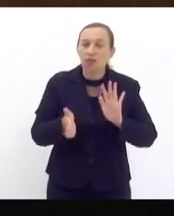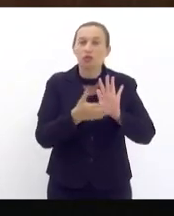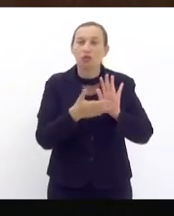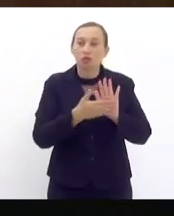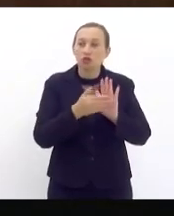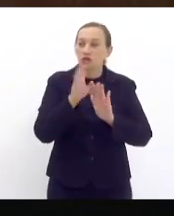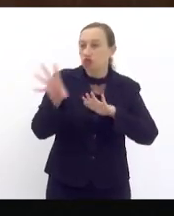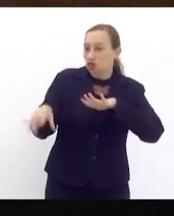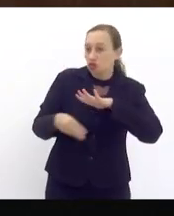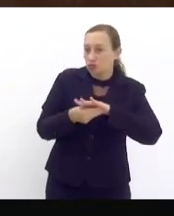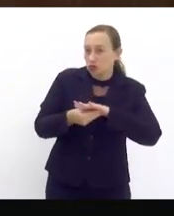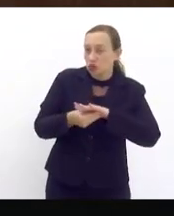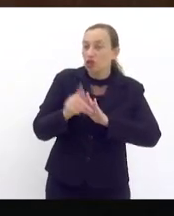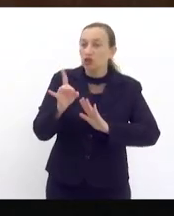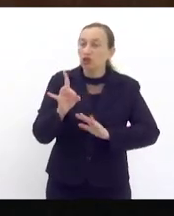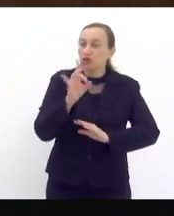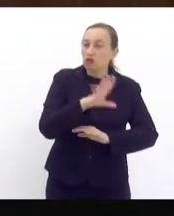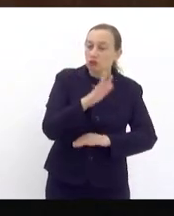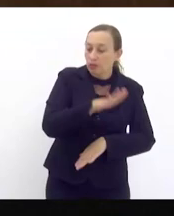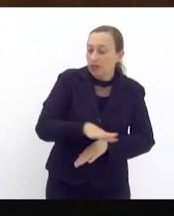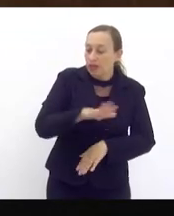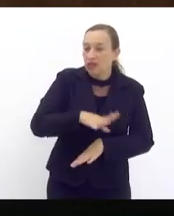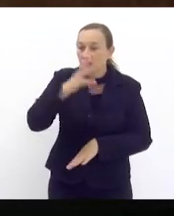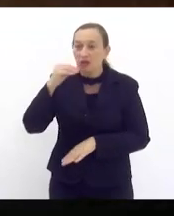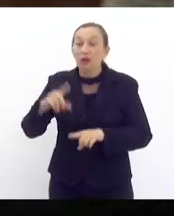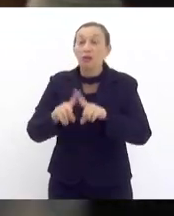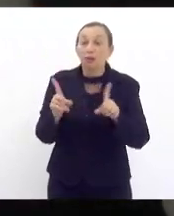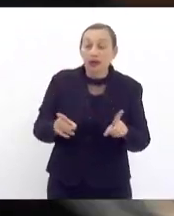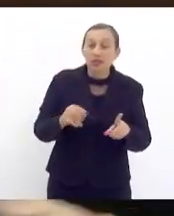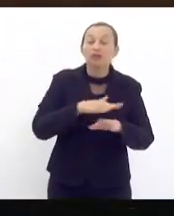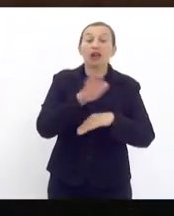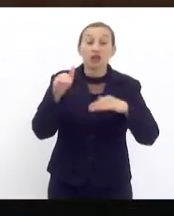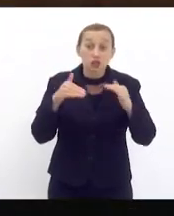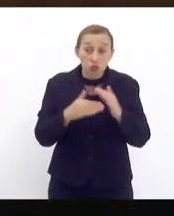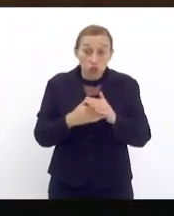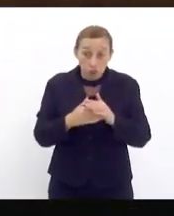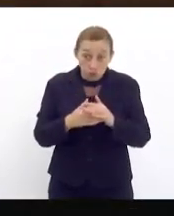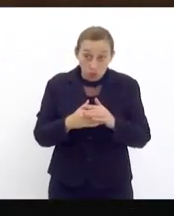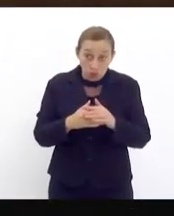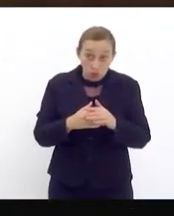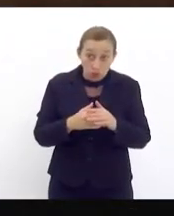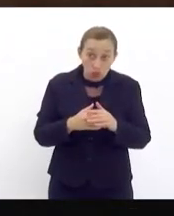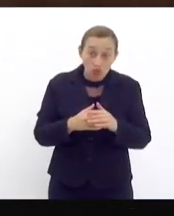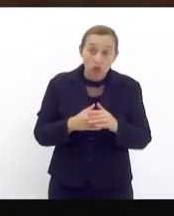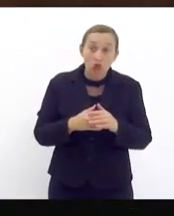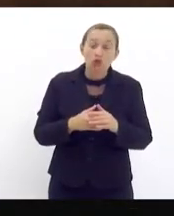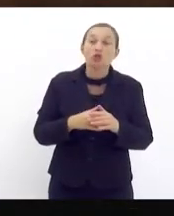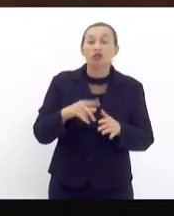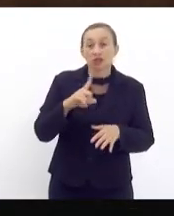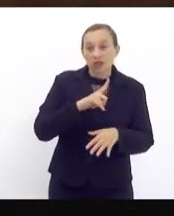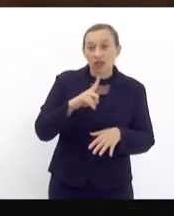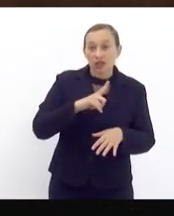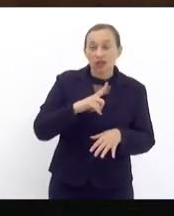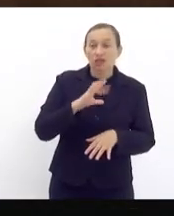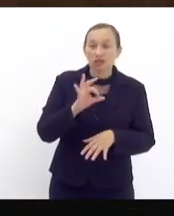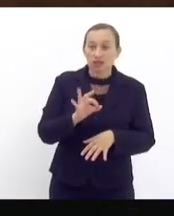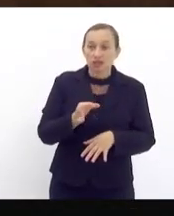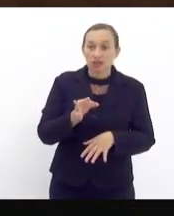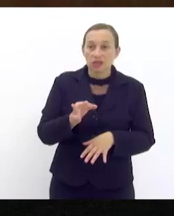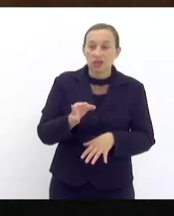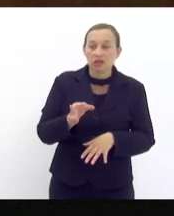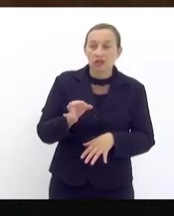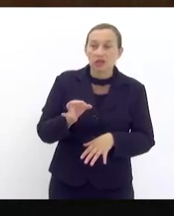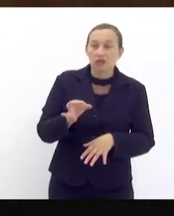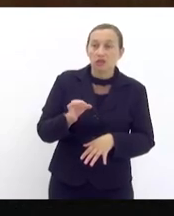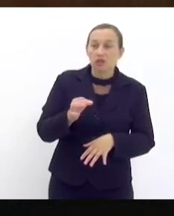emenda foi para que ele seja não somente para crença adolescentes Mas para todos que estão hoje passando e que tem de fato As Pessoas